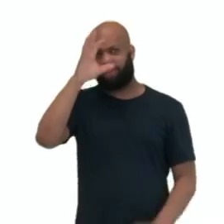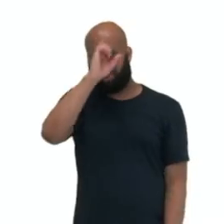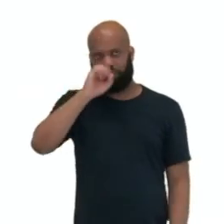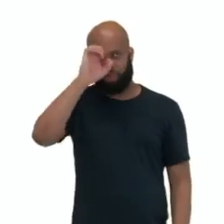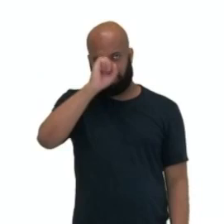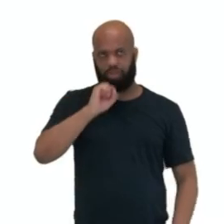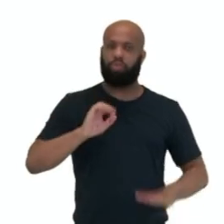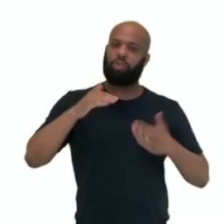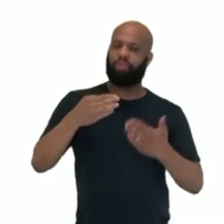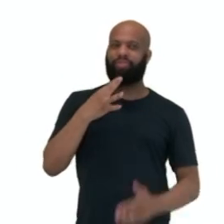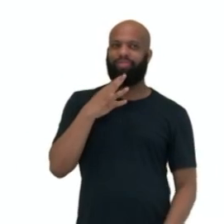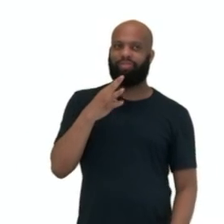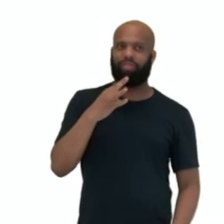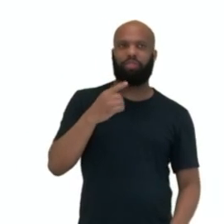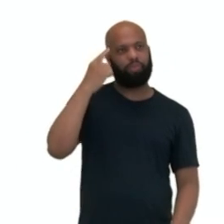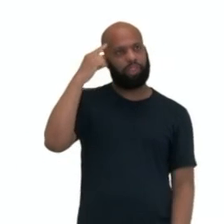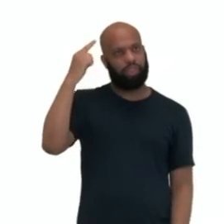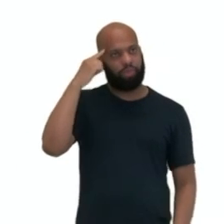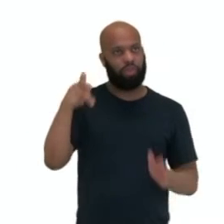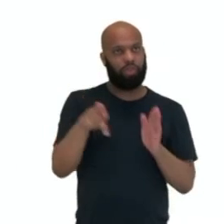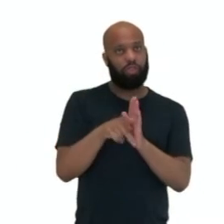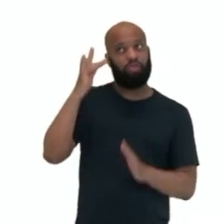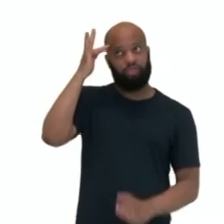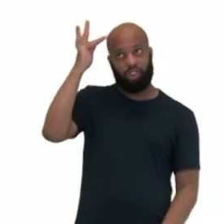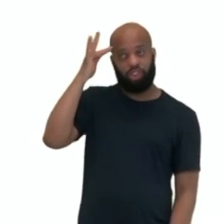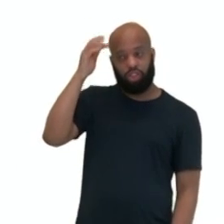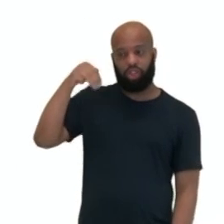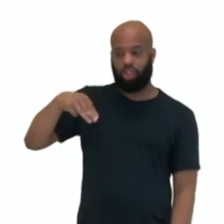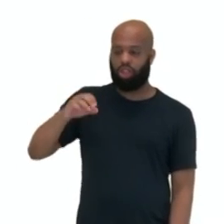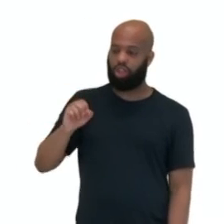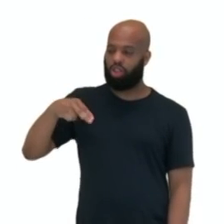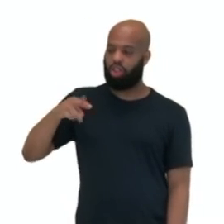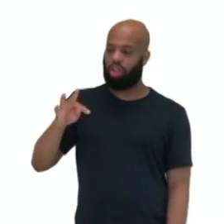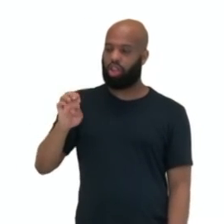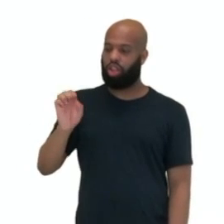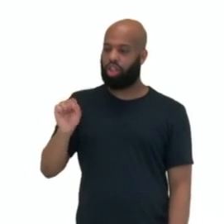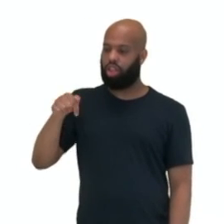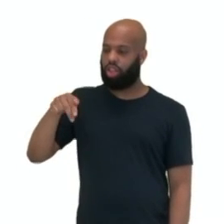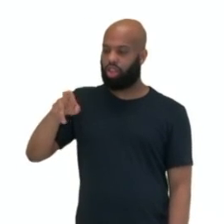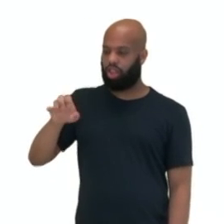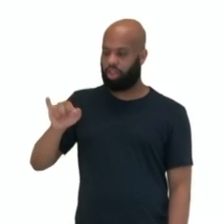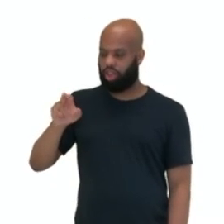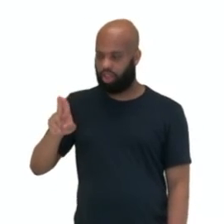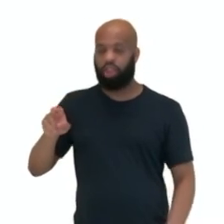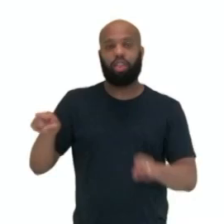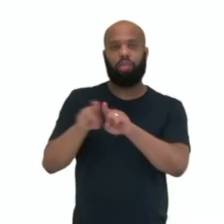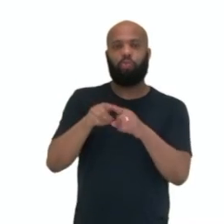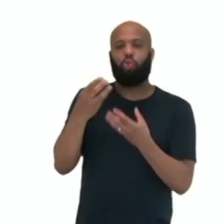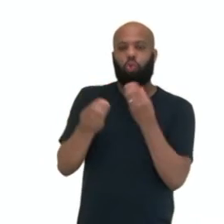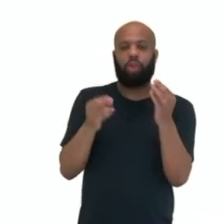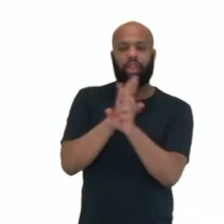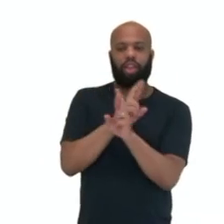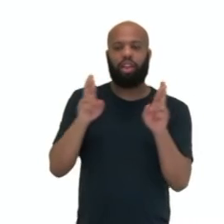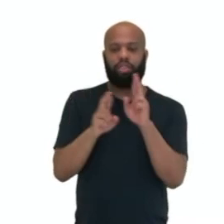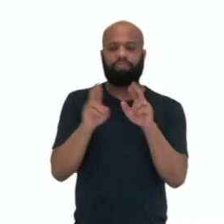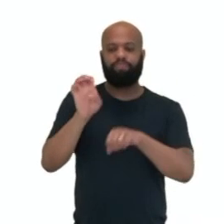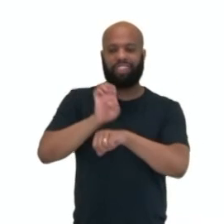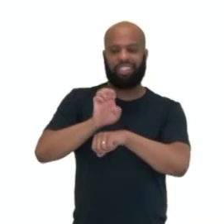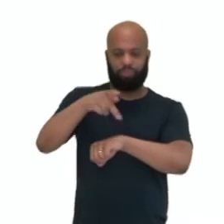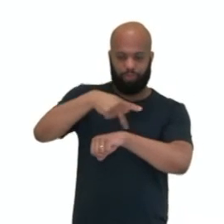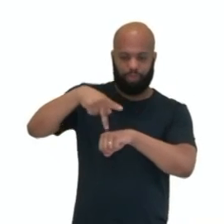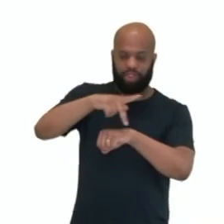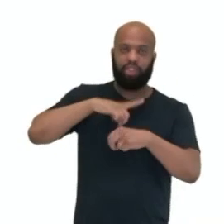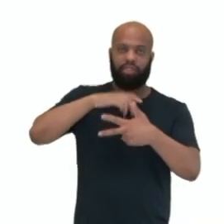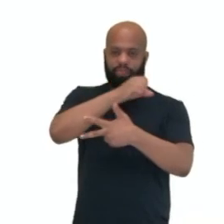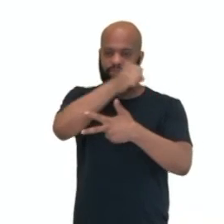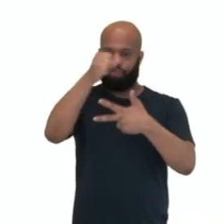Nesta aula, conhecemos o pensamento do filósofo Barão de Montesquieu com relação à divisão do Estado em três poderes. Para